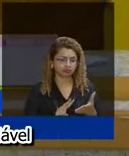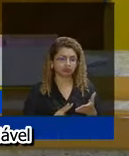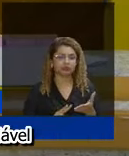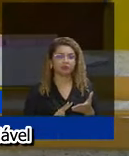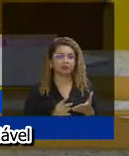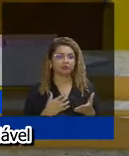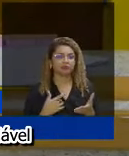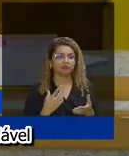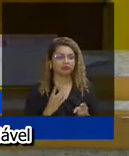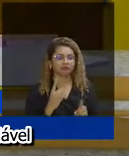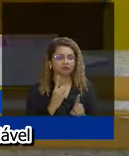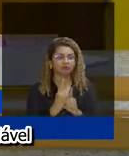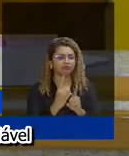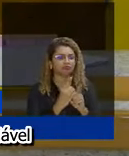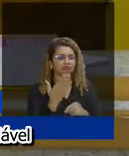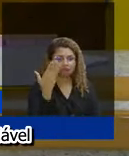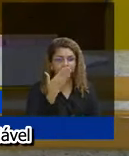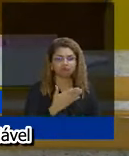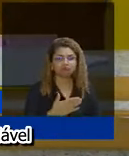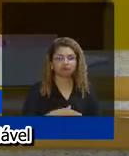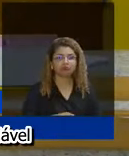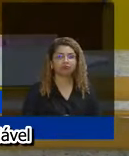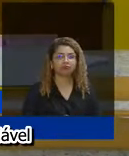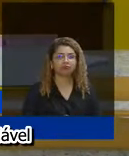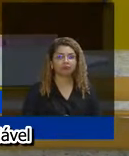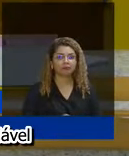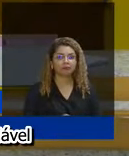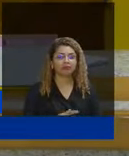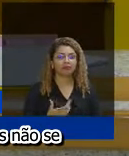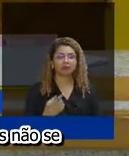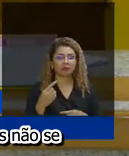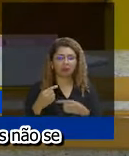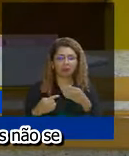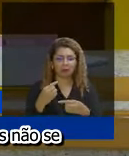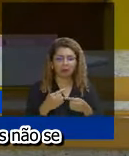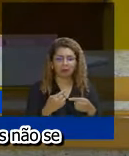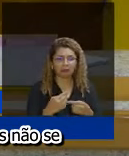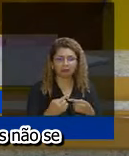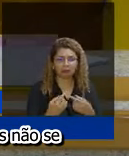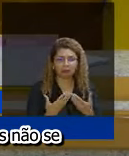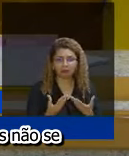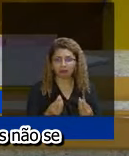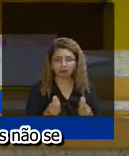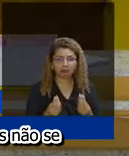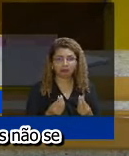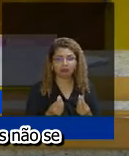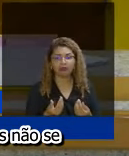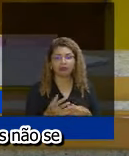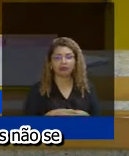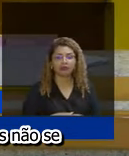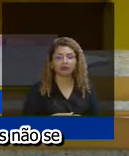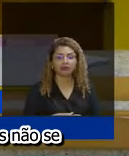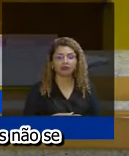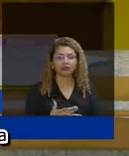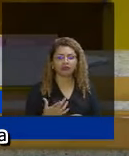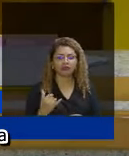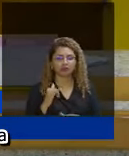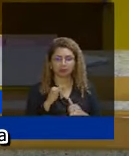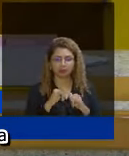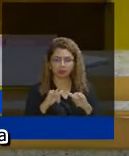embargante se referem à valoração das provas, discussão inviável na via dos embargos de declaração, e que as alegações não